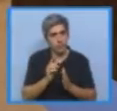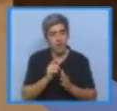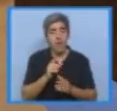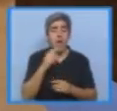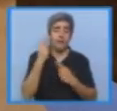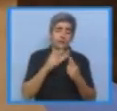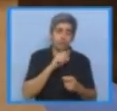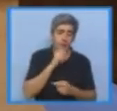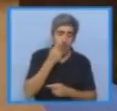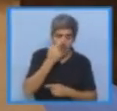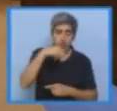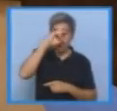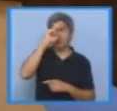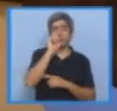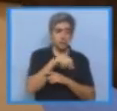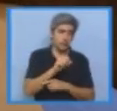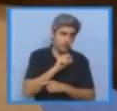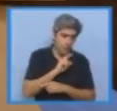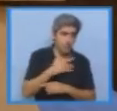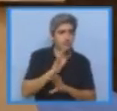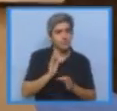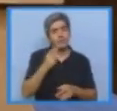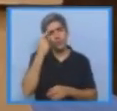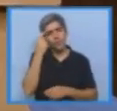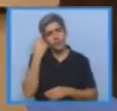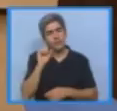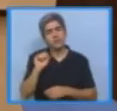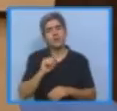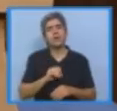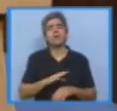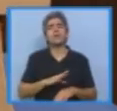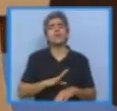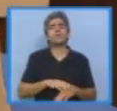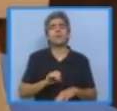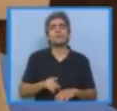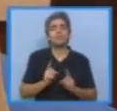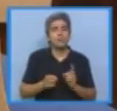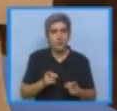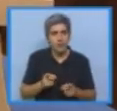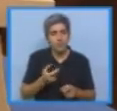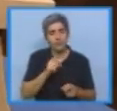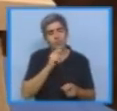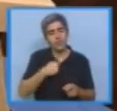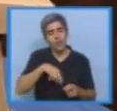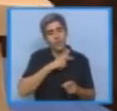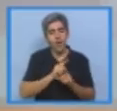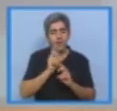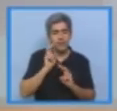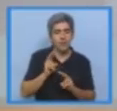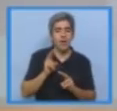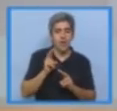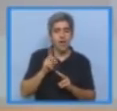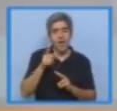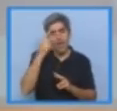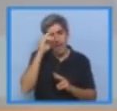enganos, porque os há nessas propostas, temos que saber compreender as suas razões justamente para poder, da nossa parte, dizer onde achamos que estão